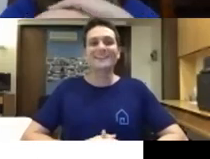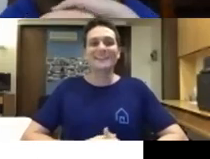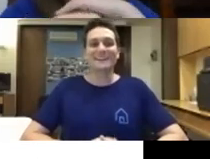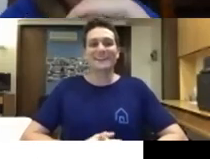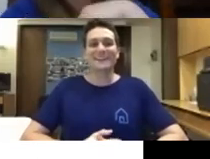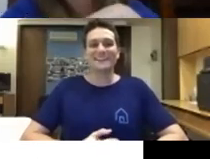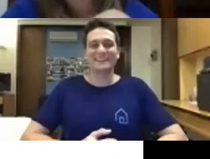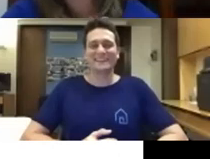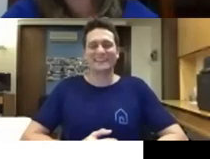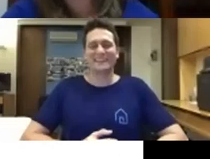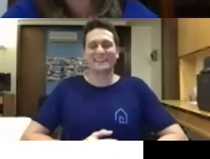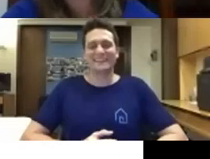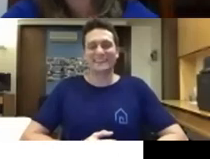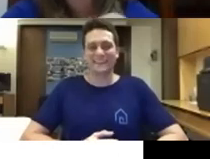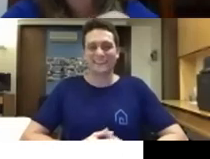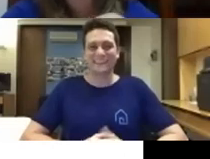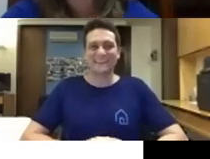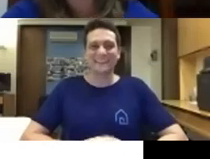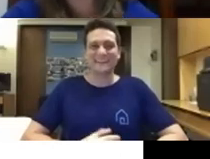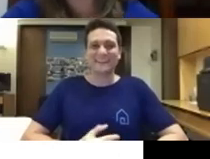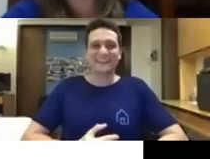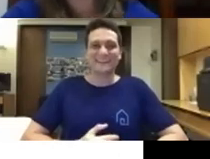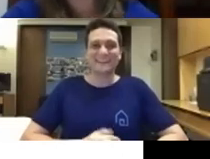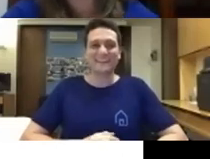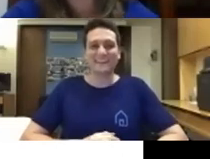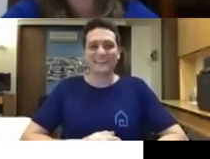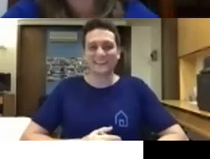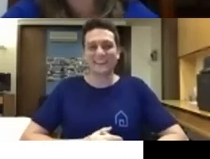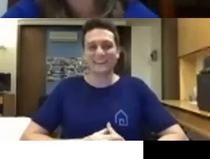de estar de blusão se não tiver frio aqui. Né?